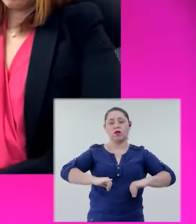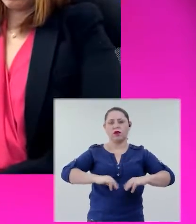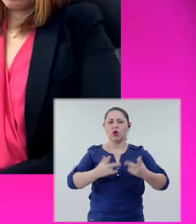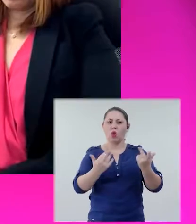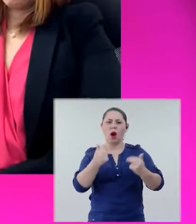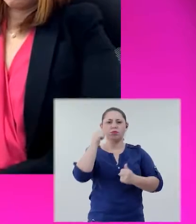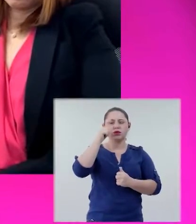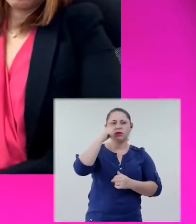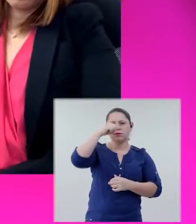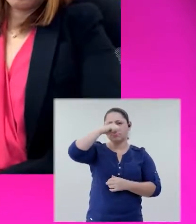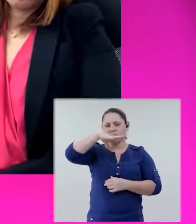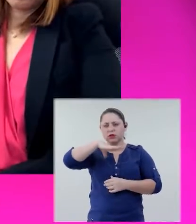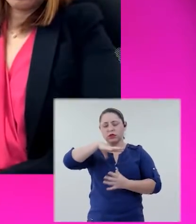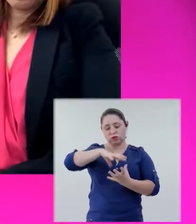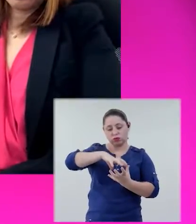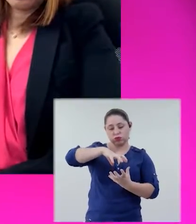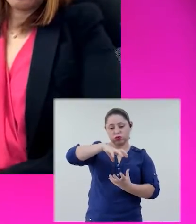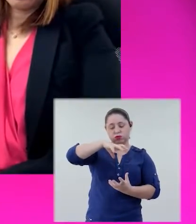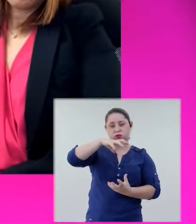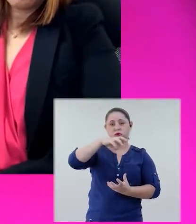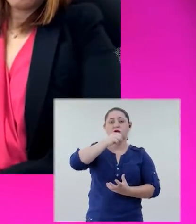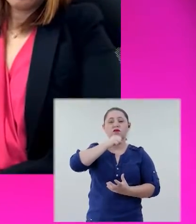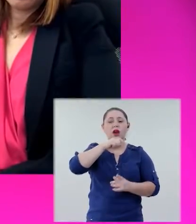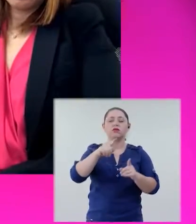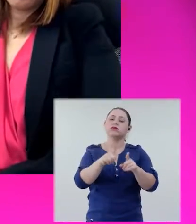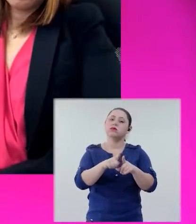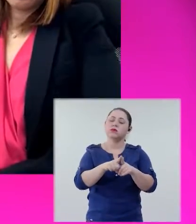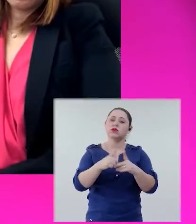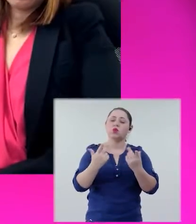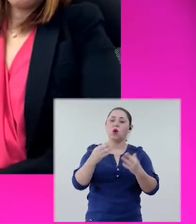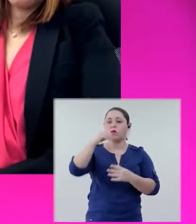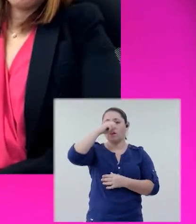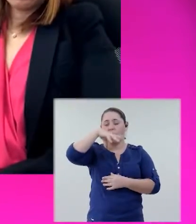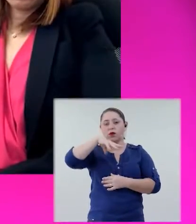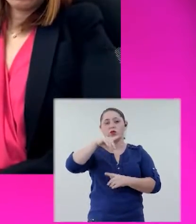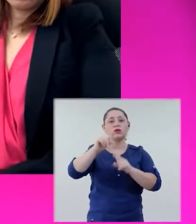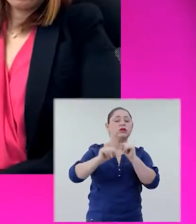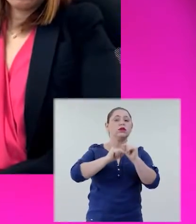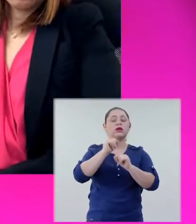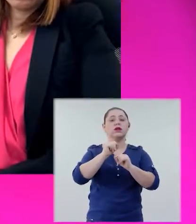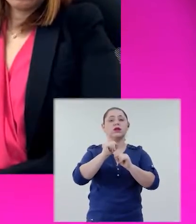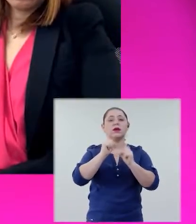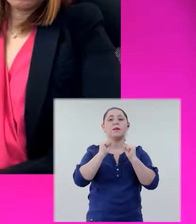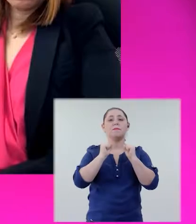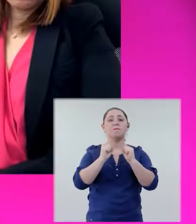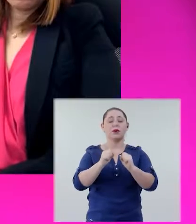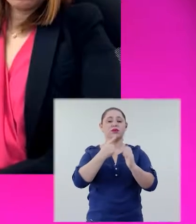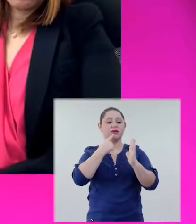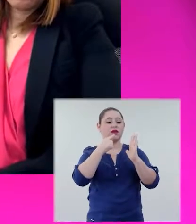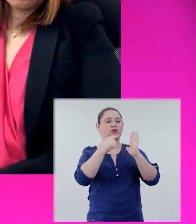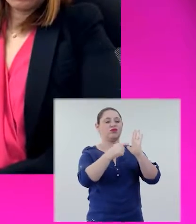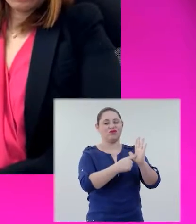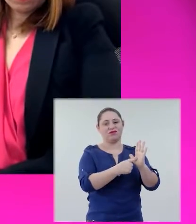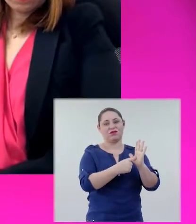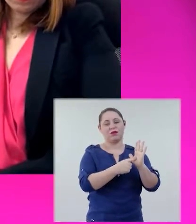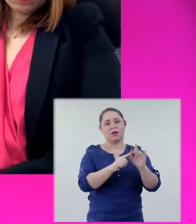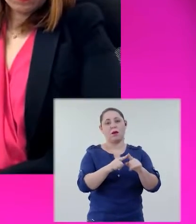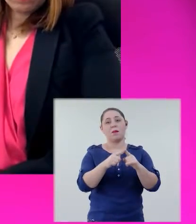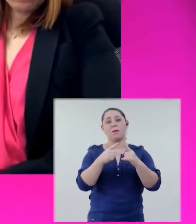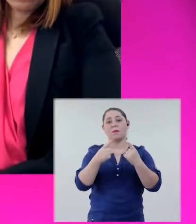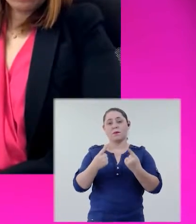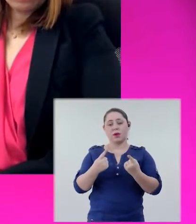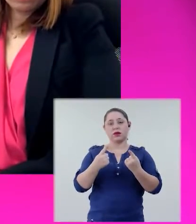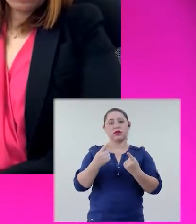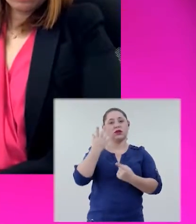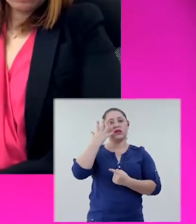assim como a mulher vítima de violência, assim como o idoso também vítima de violência, no que diz respeito à capacidade de fazer uma denúncia.